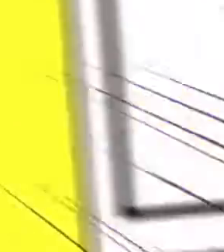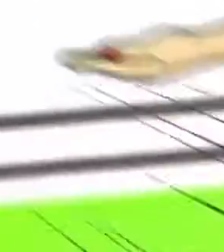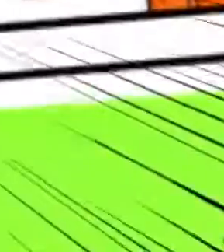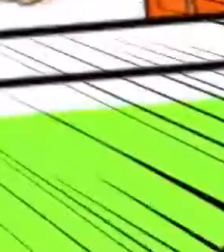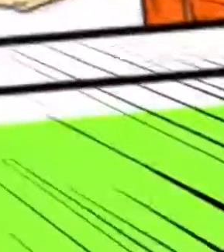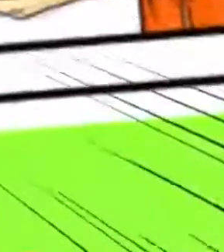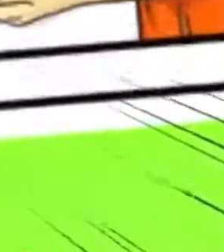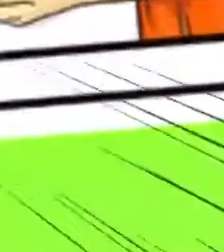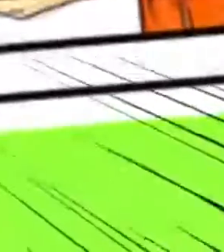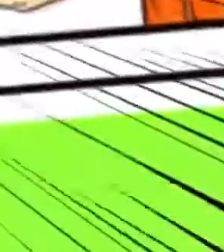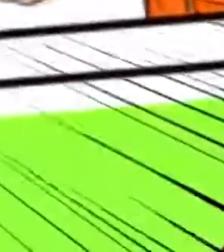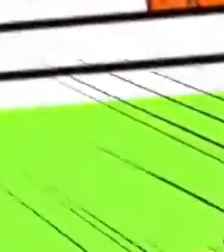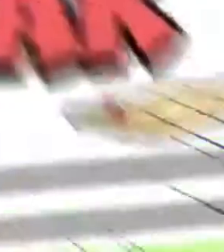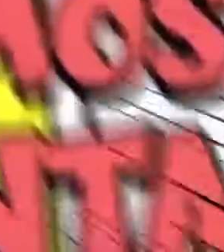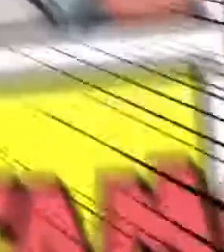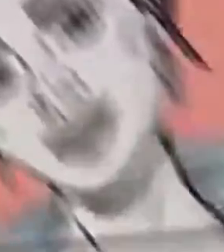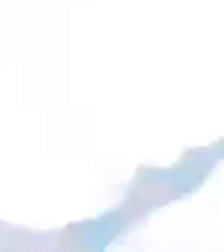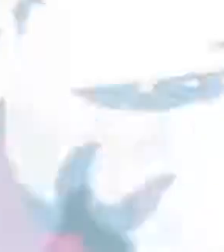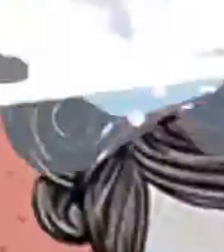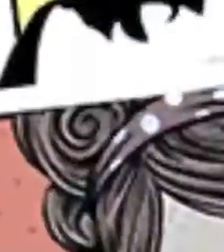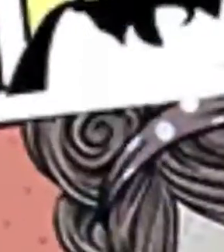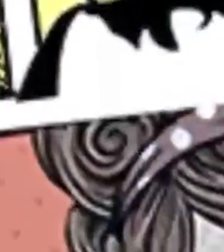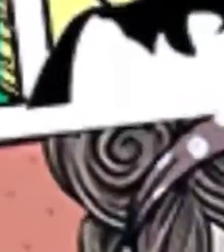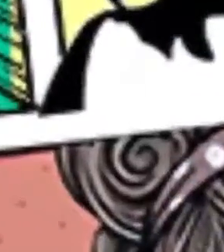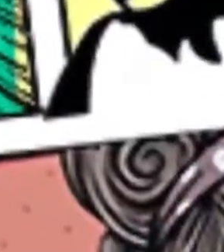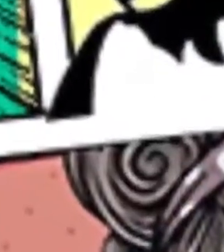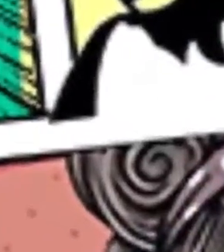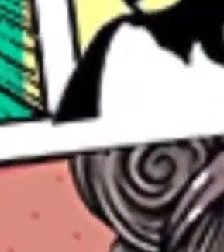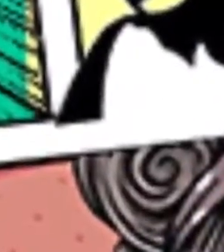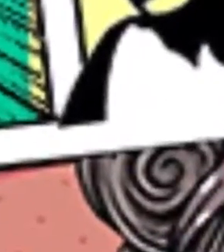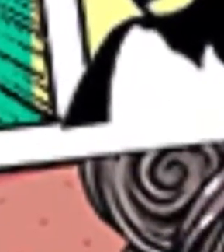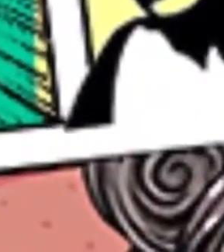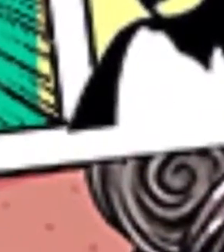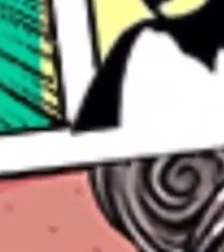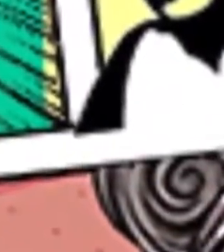Toda mulher, toda mulher.